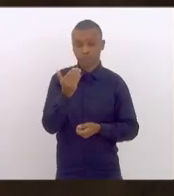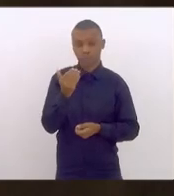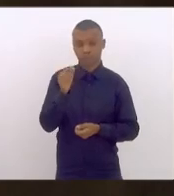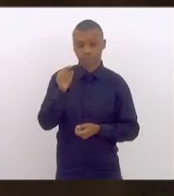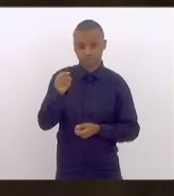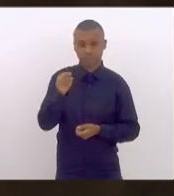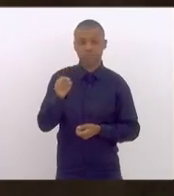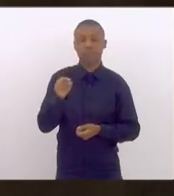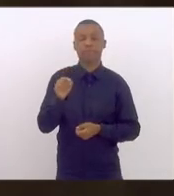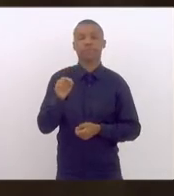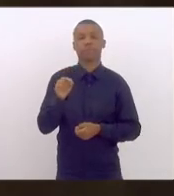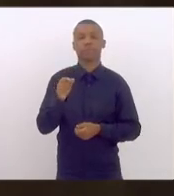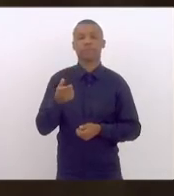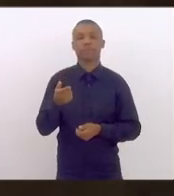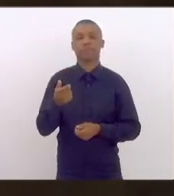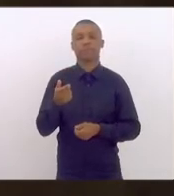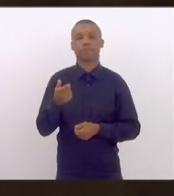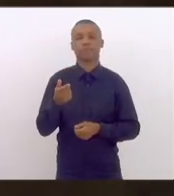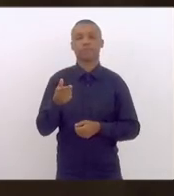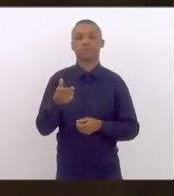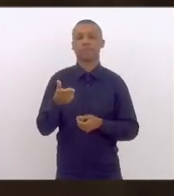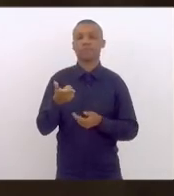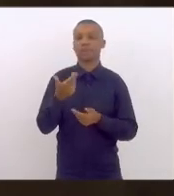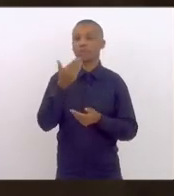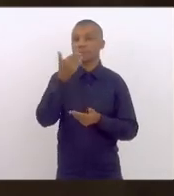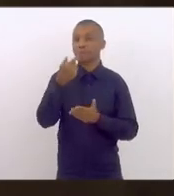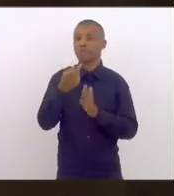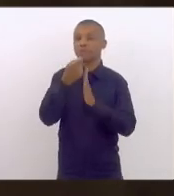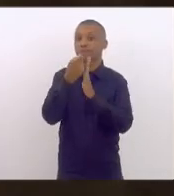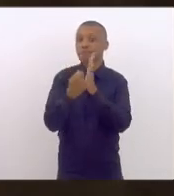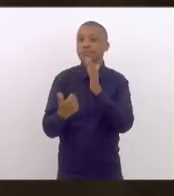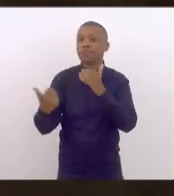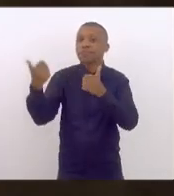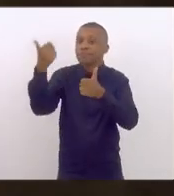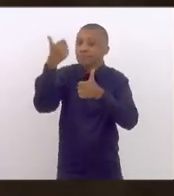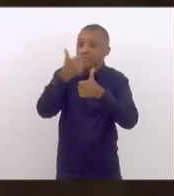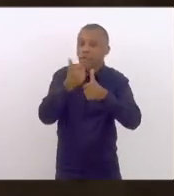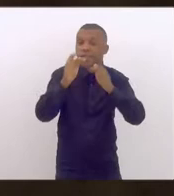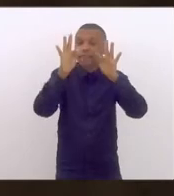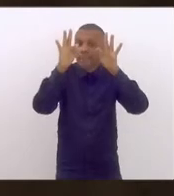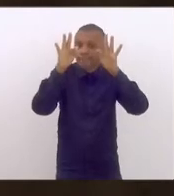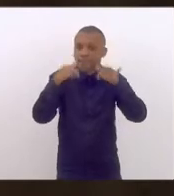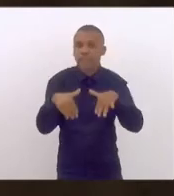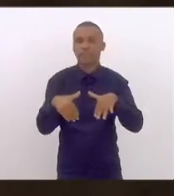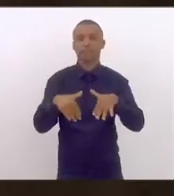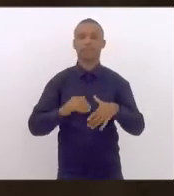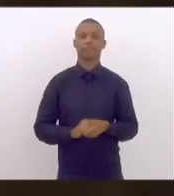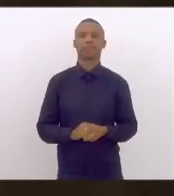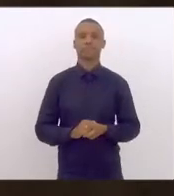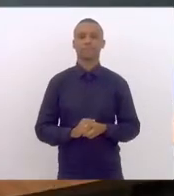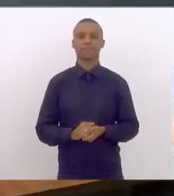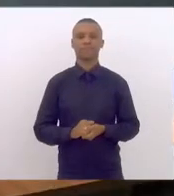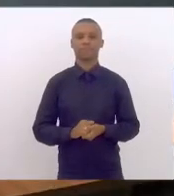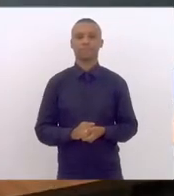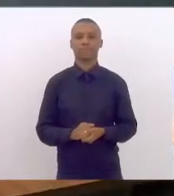excelência dar ao substitutivo forma final de redação